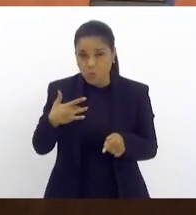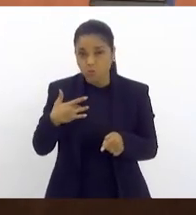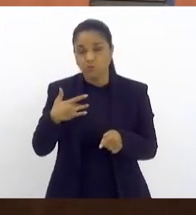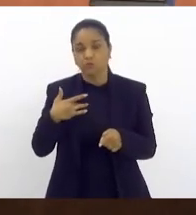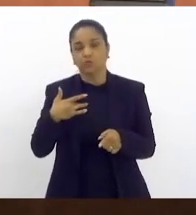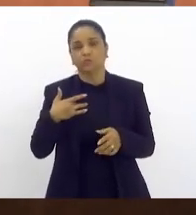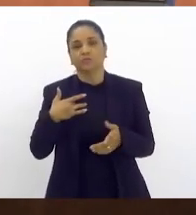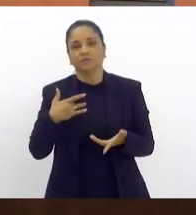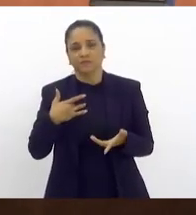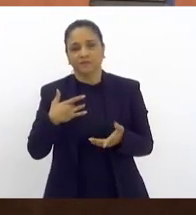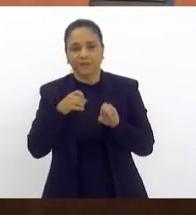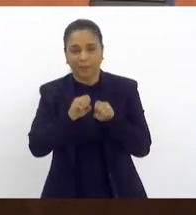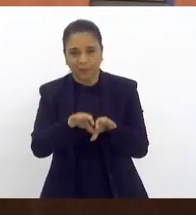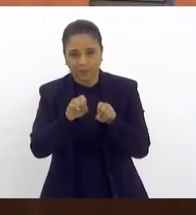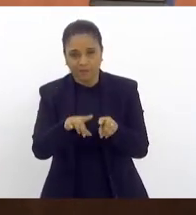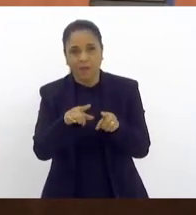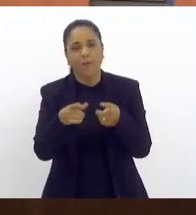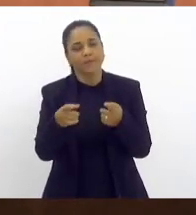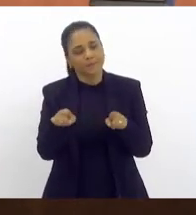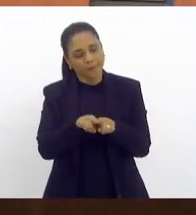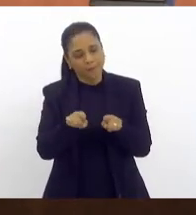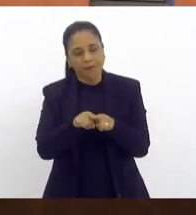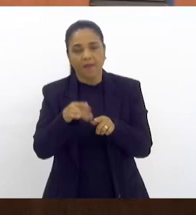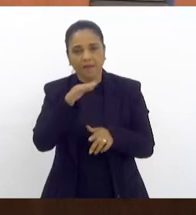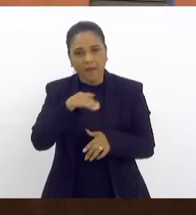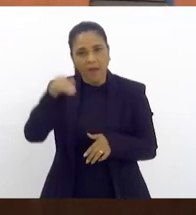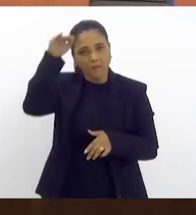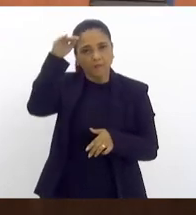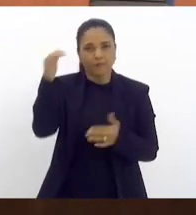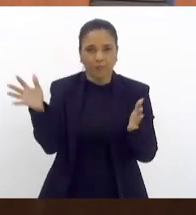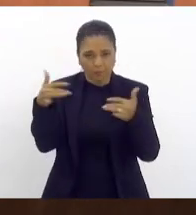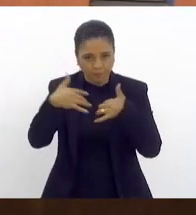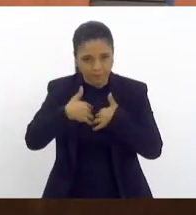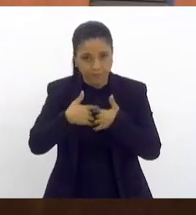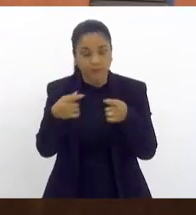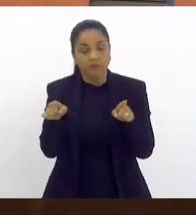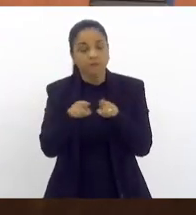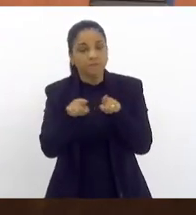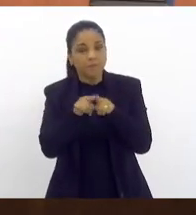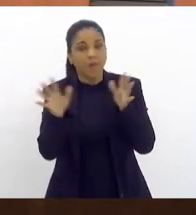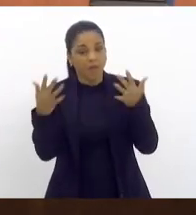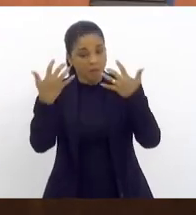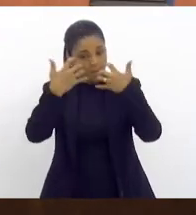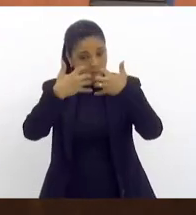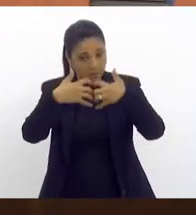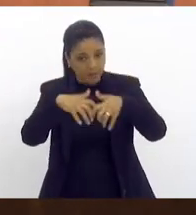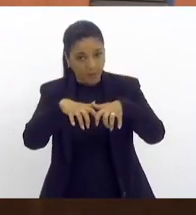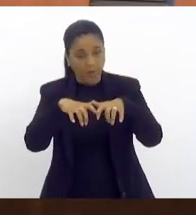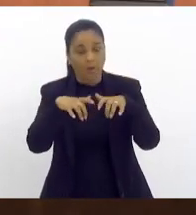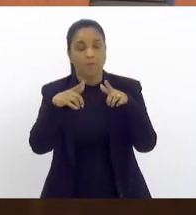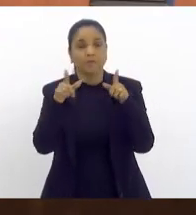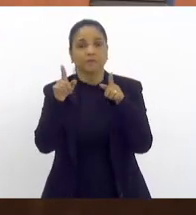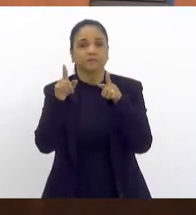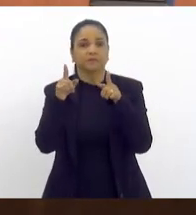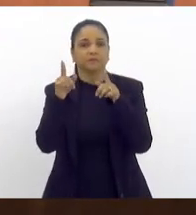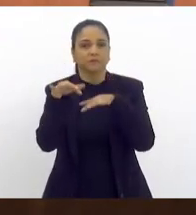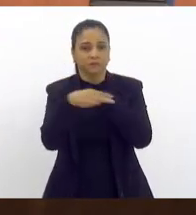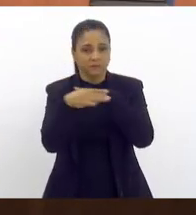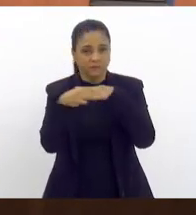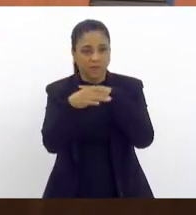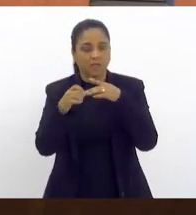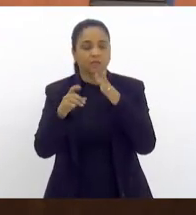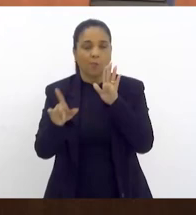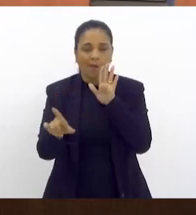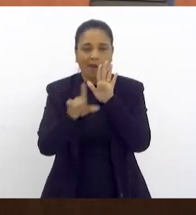autistas de vida adulta por isso eu queria lembrar que em Petrópolis a semana de conscientização sobre autismo é uma lei de